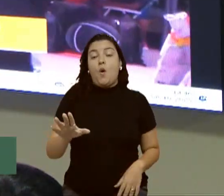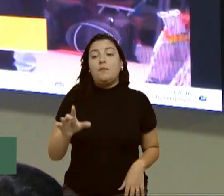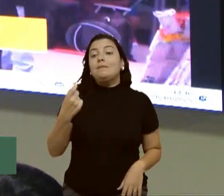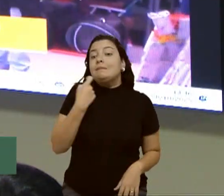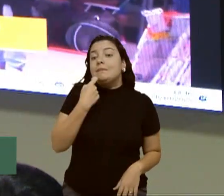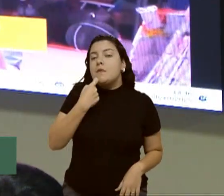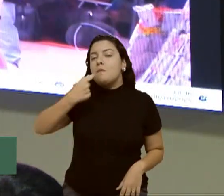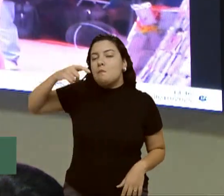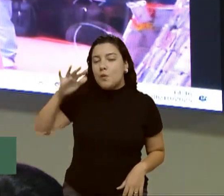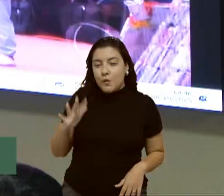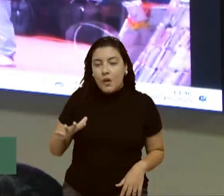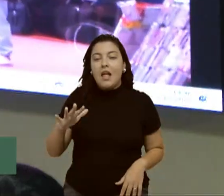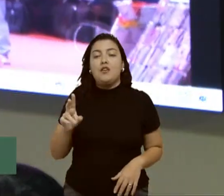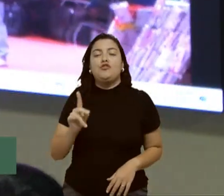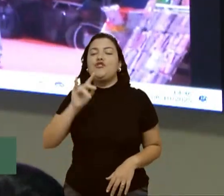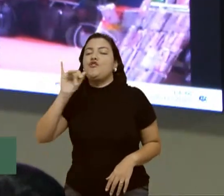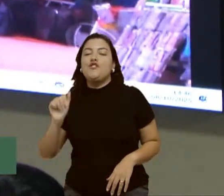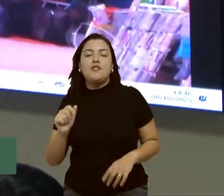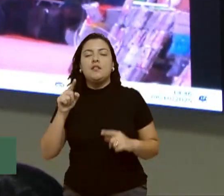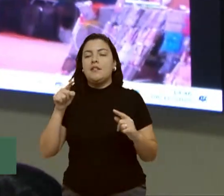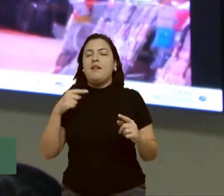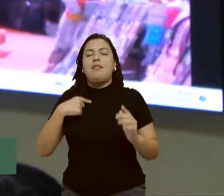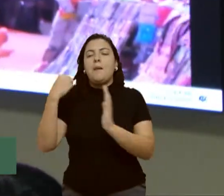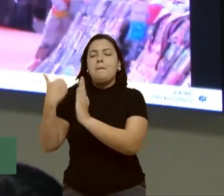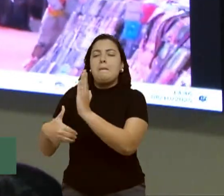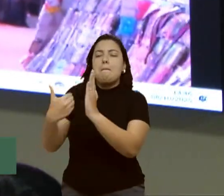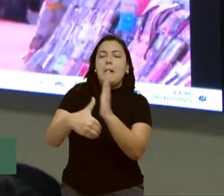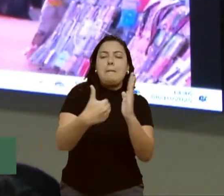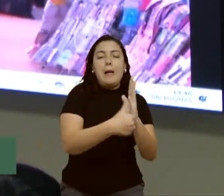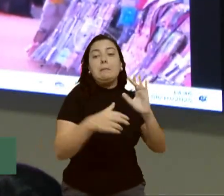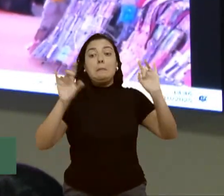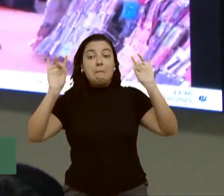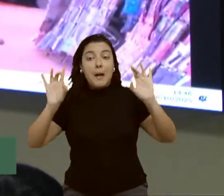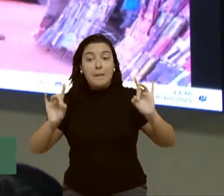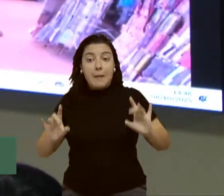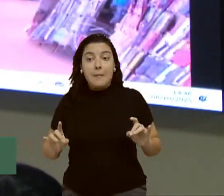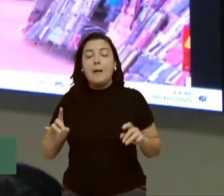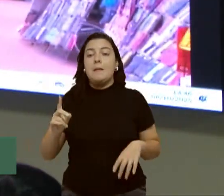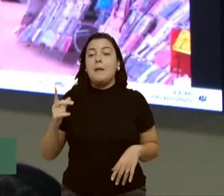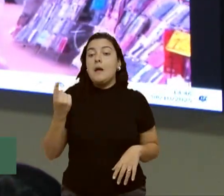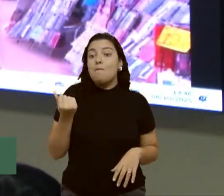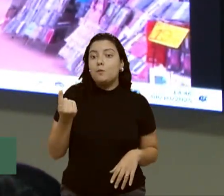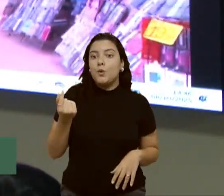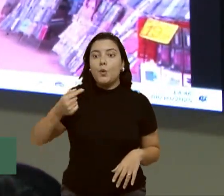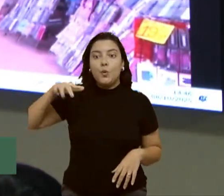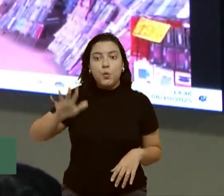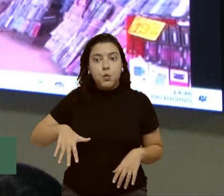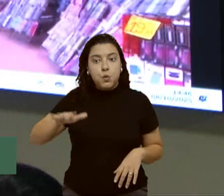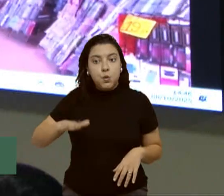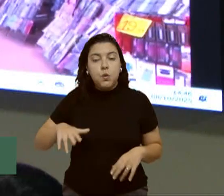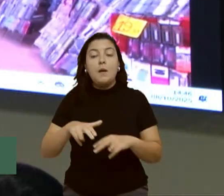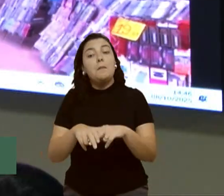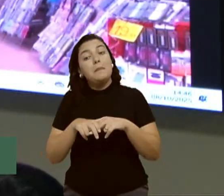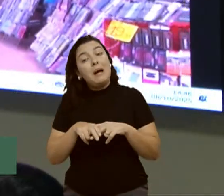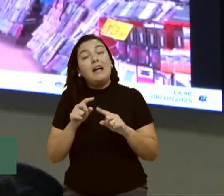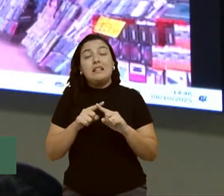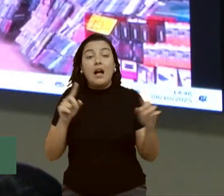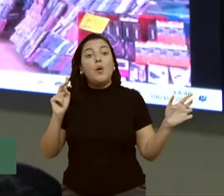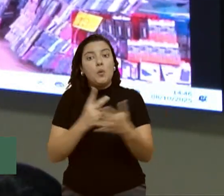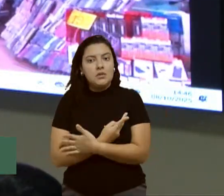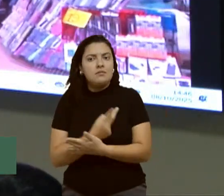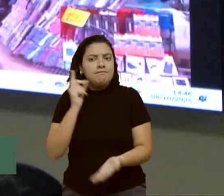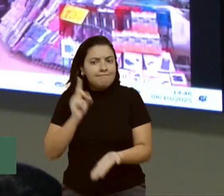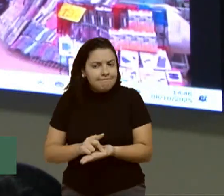aquela data do ano que é conhecida por descontos especiais, preços imperdíveis, mas nem sempre isso é o